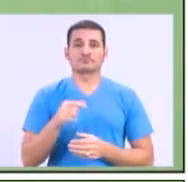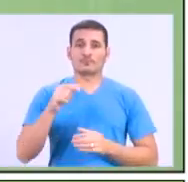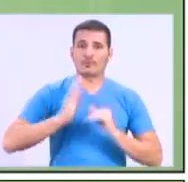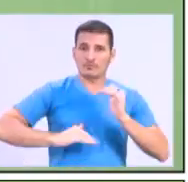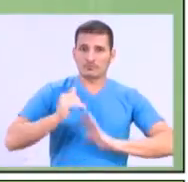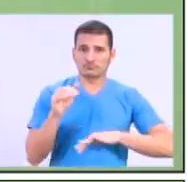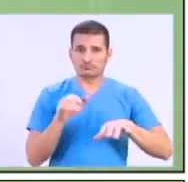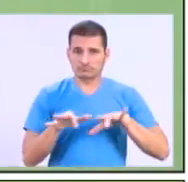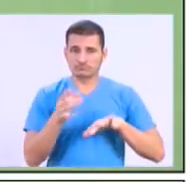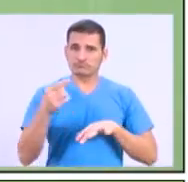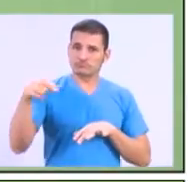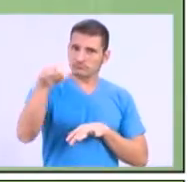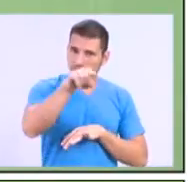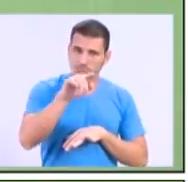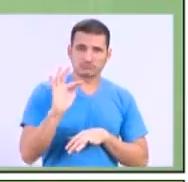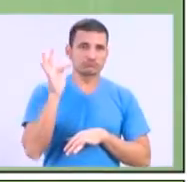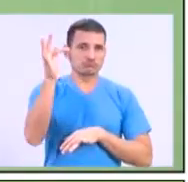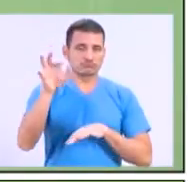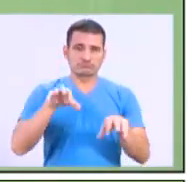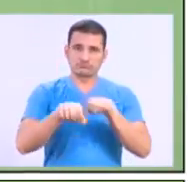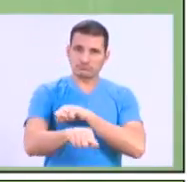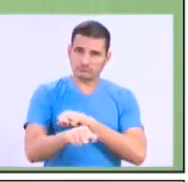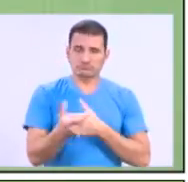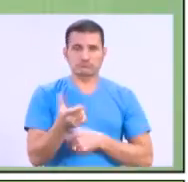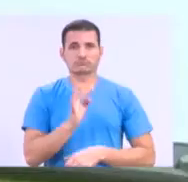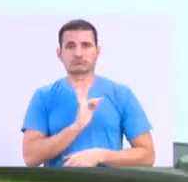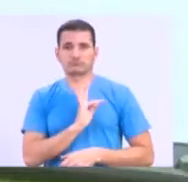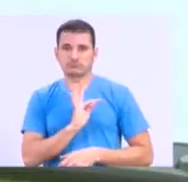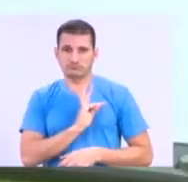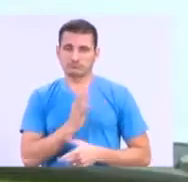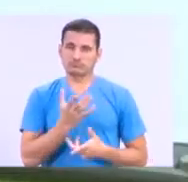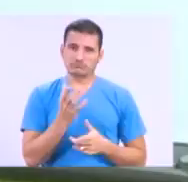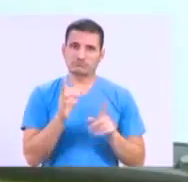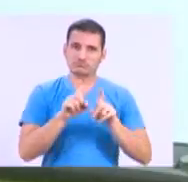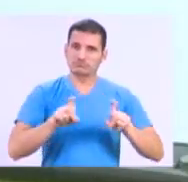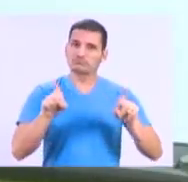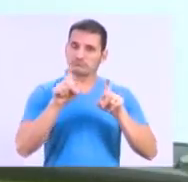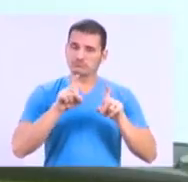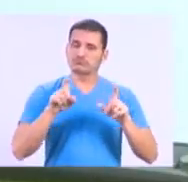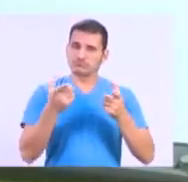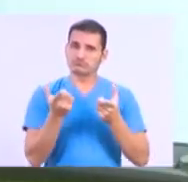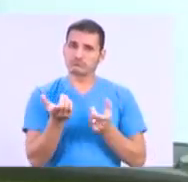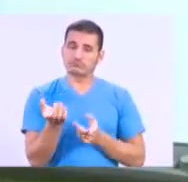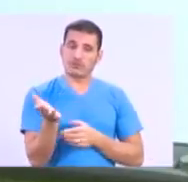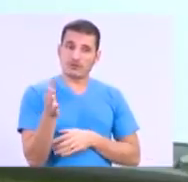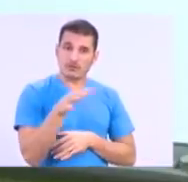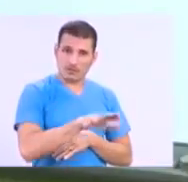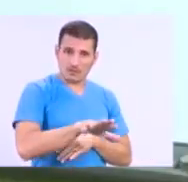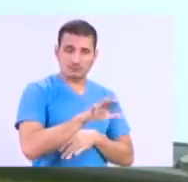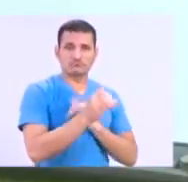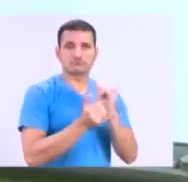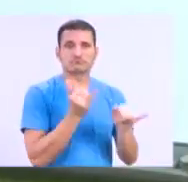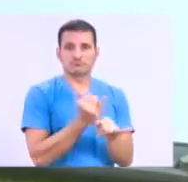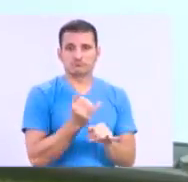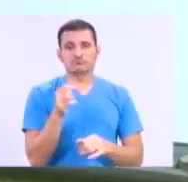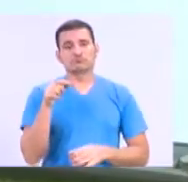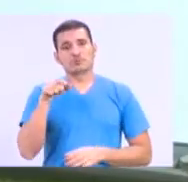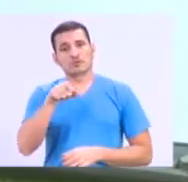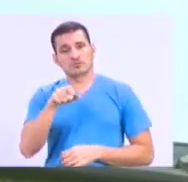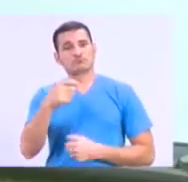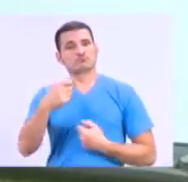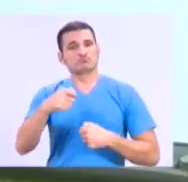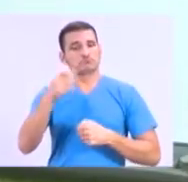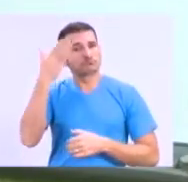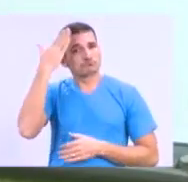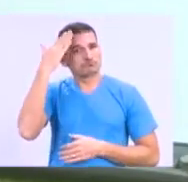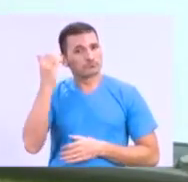programador, né, vocês que vão ser formados como técnico em informática voltados para a internet, basicamente ele tem que saber criar